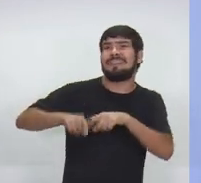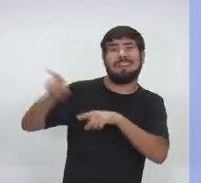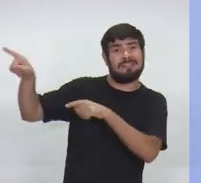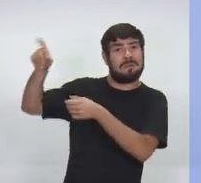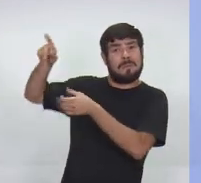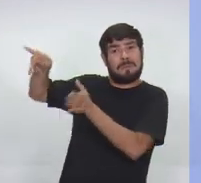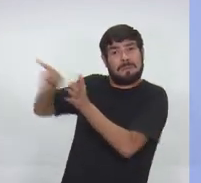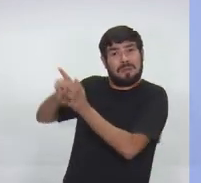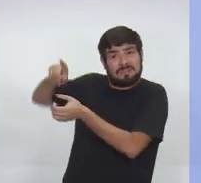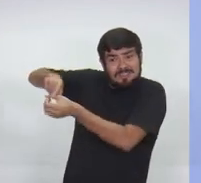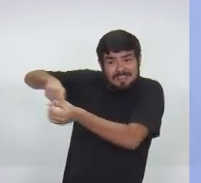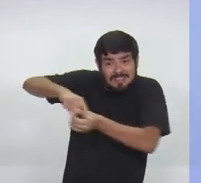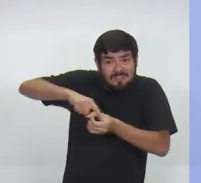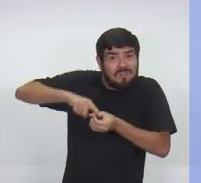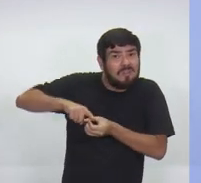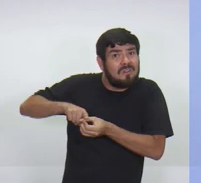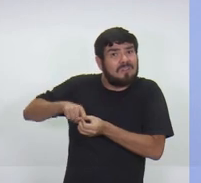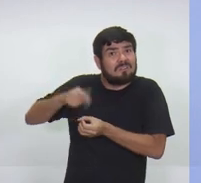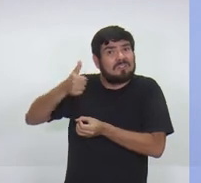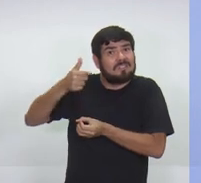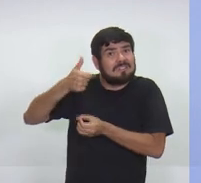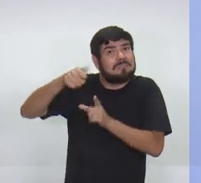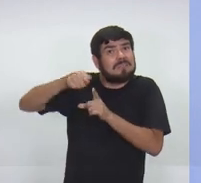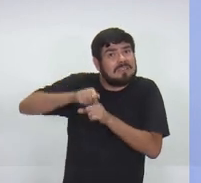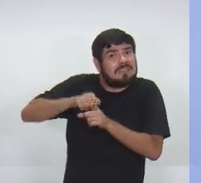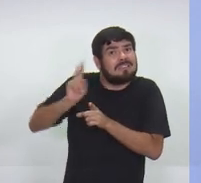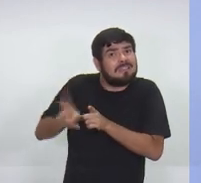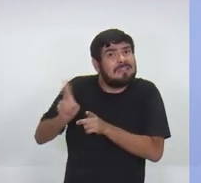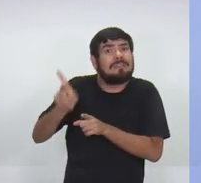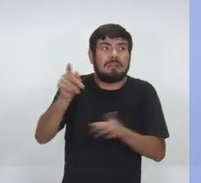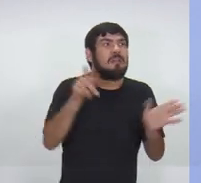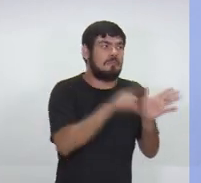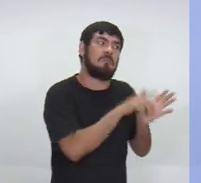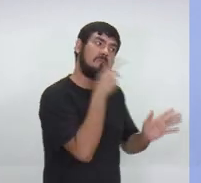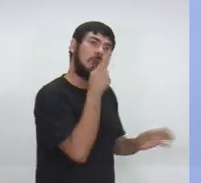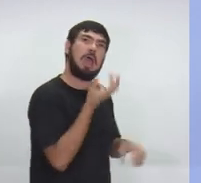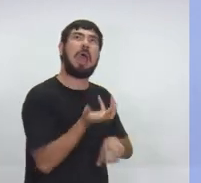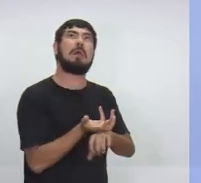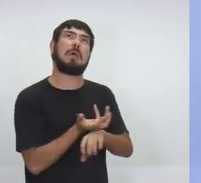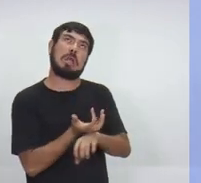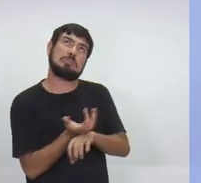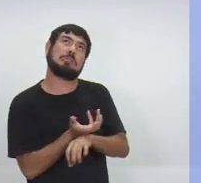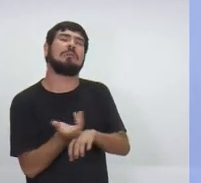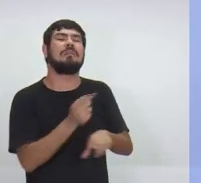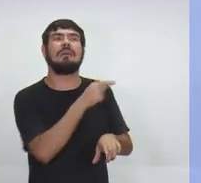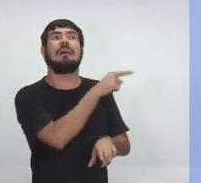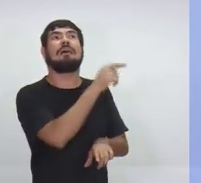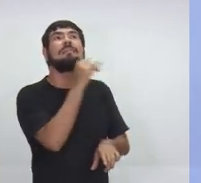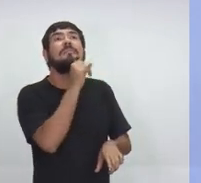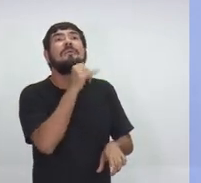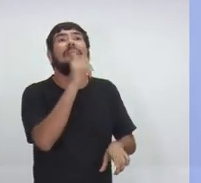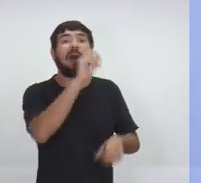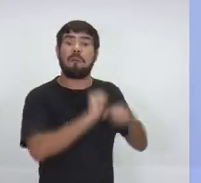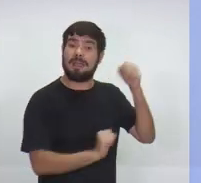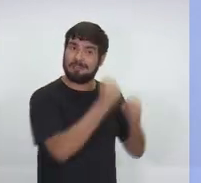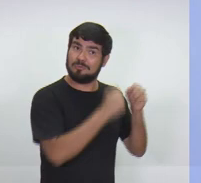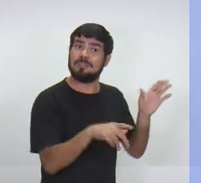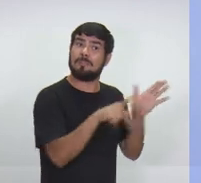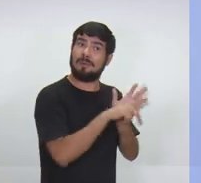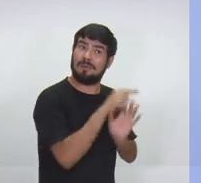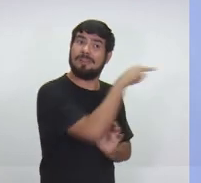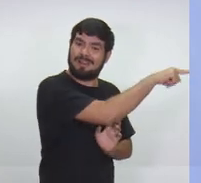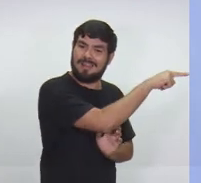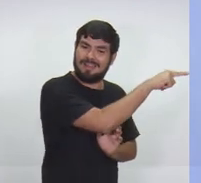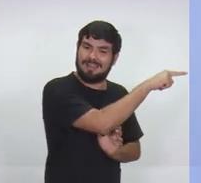continuidade 12 meses a copa caxias e falou há pouco o mago indústria lá em que hoje nós vendemos